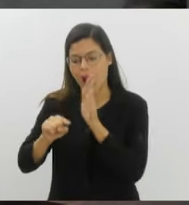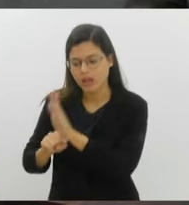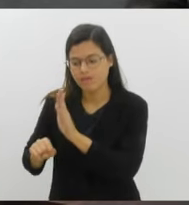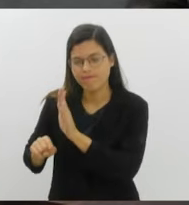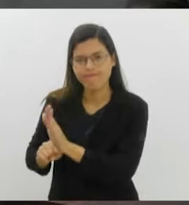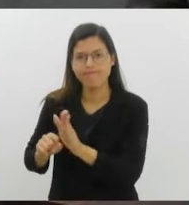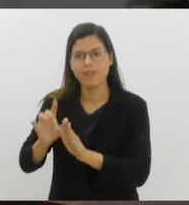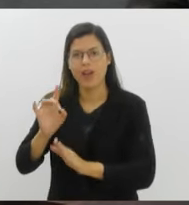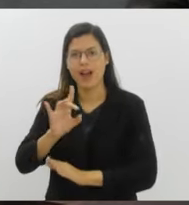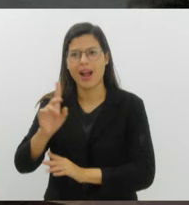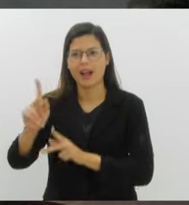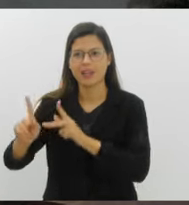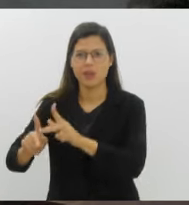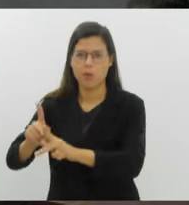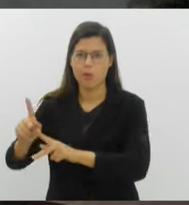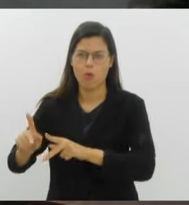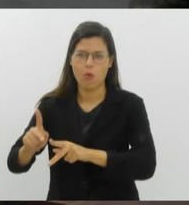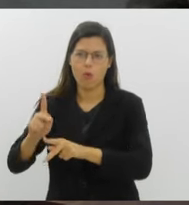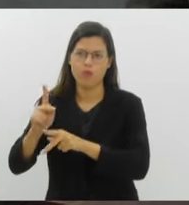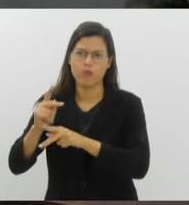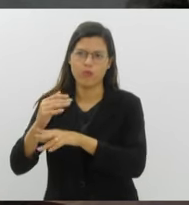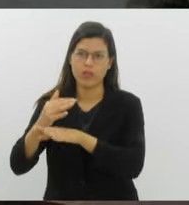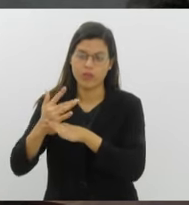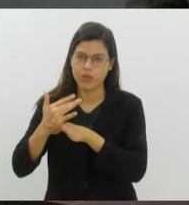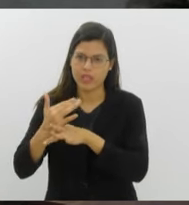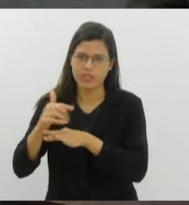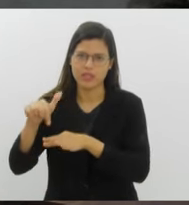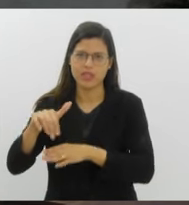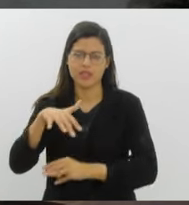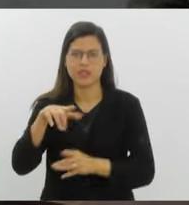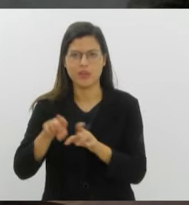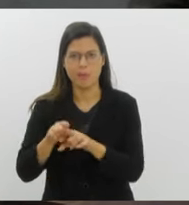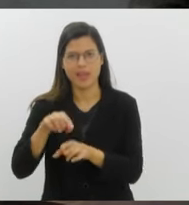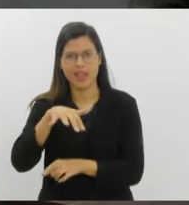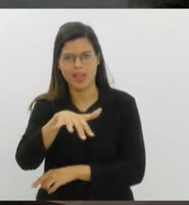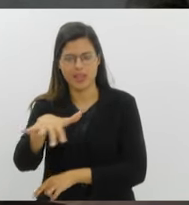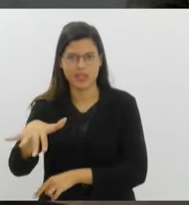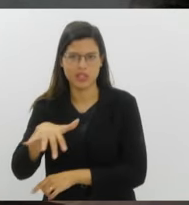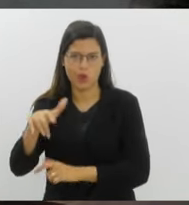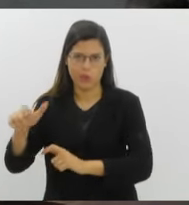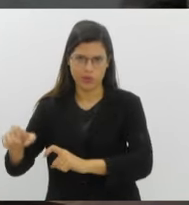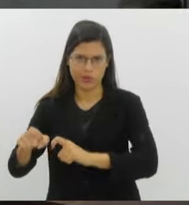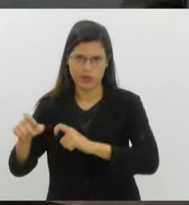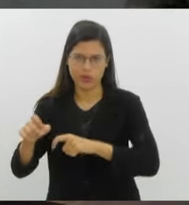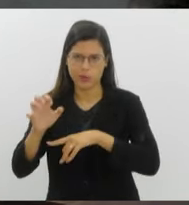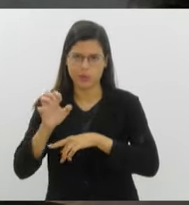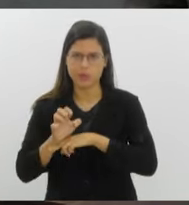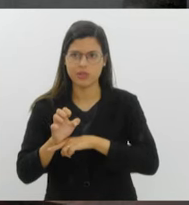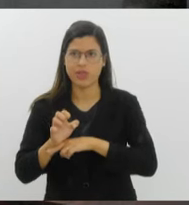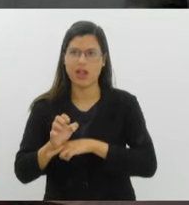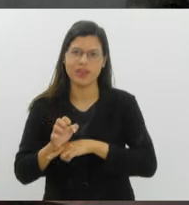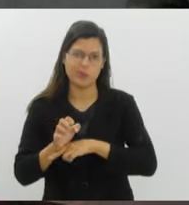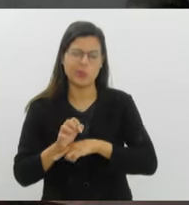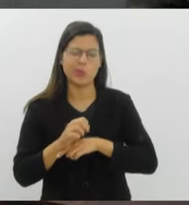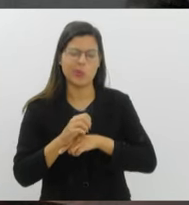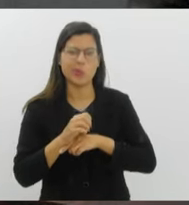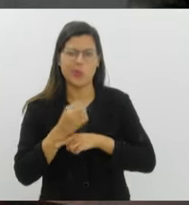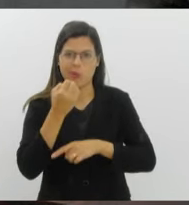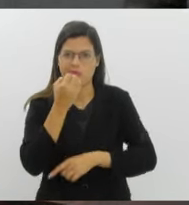região e também do interior do Estado. Valeu a pena, meu povo de Macuco.